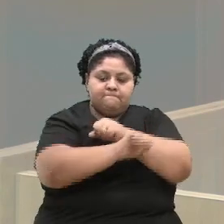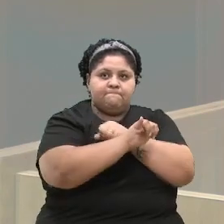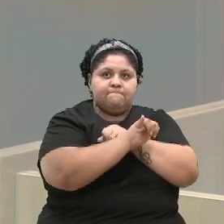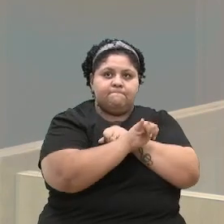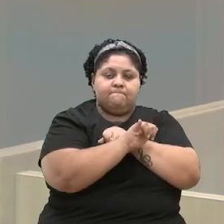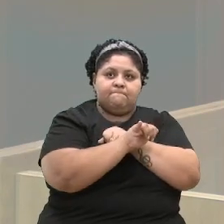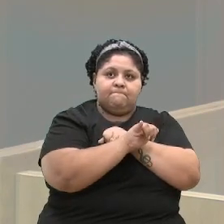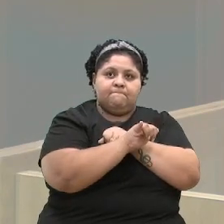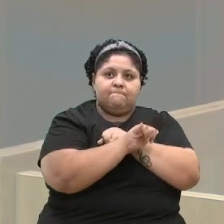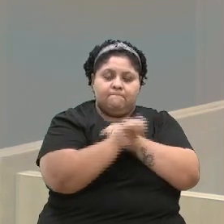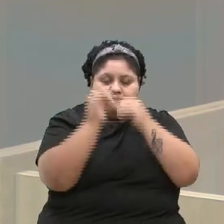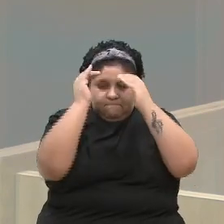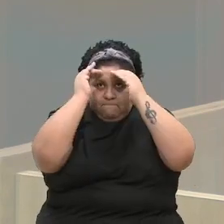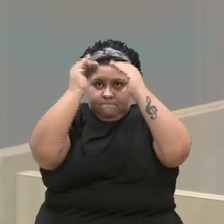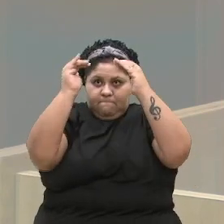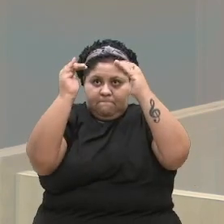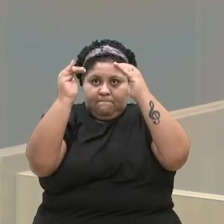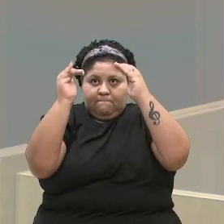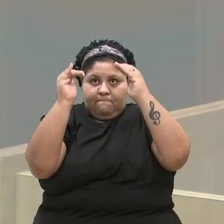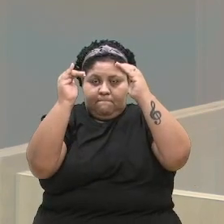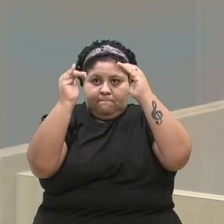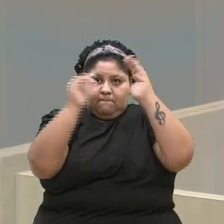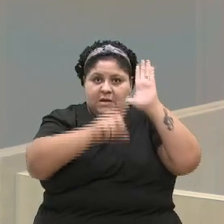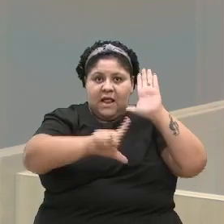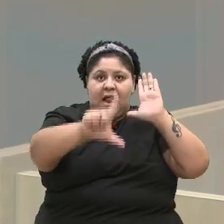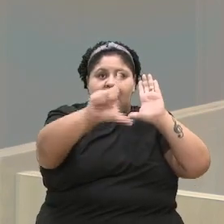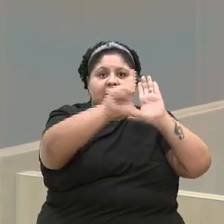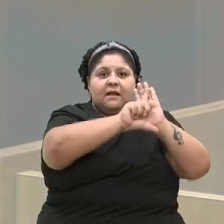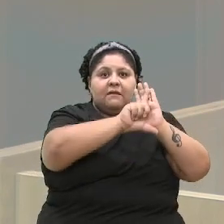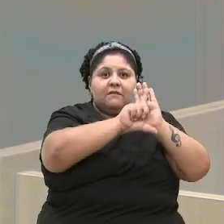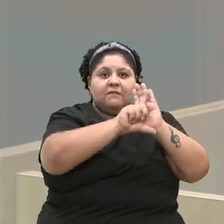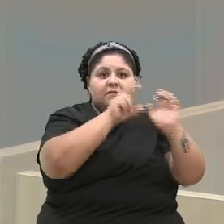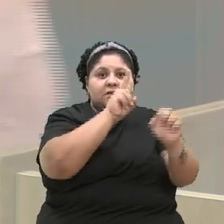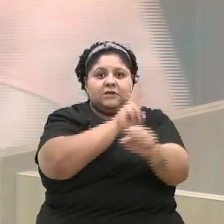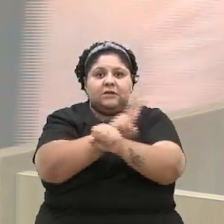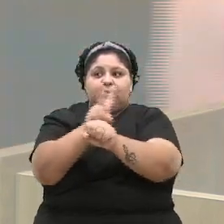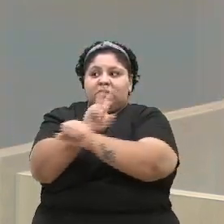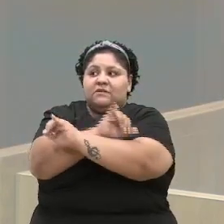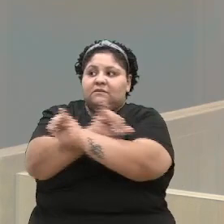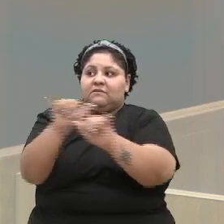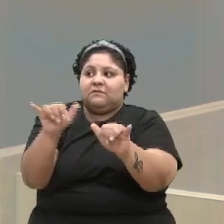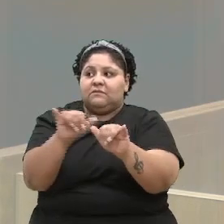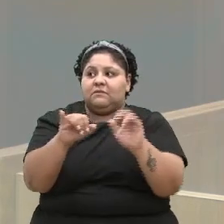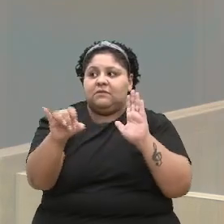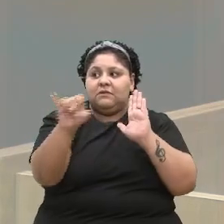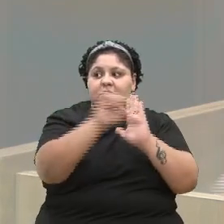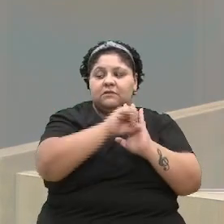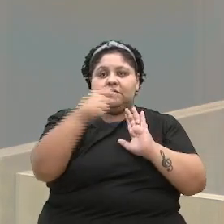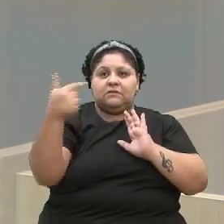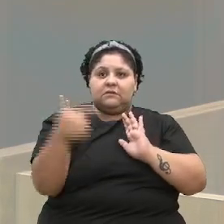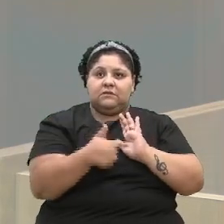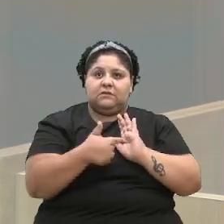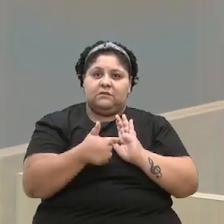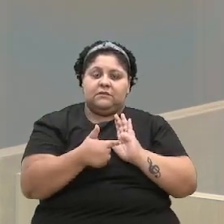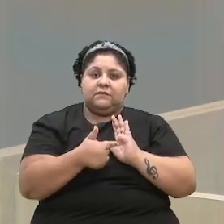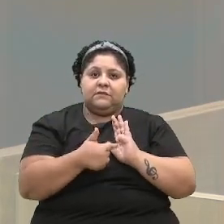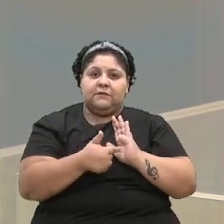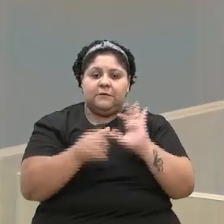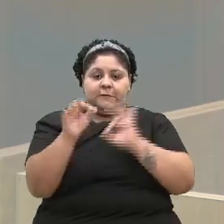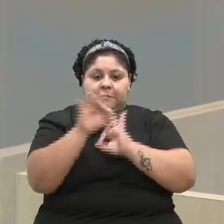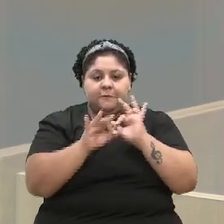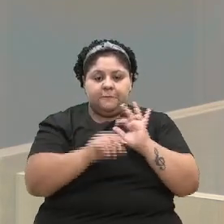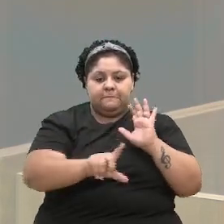emitidas, respeitadas as disposições de Lei Geral de Proteção de Dados. Artigo 7º. A regulamentação desta